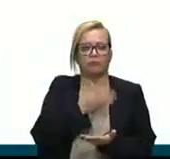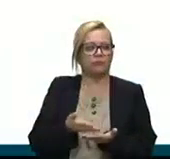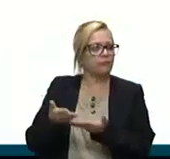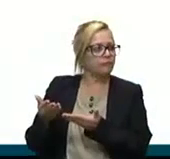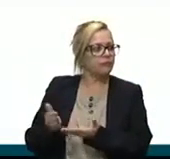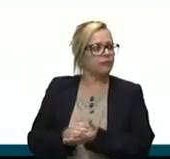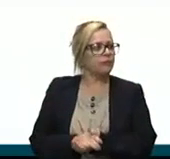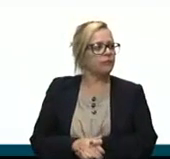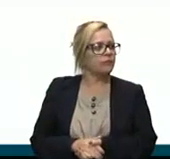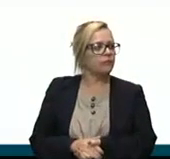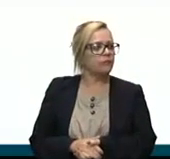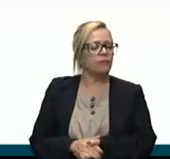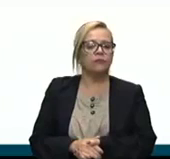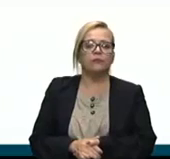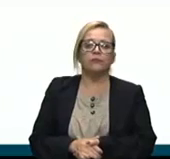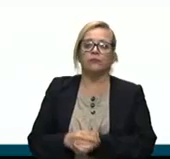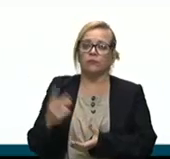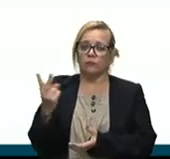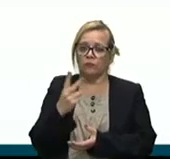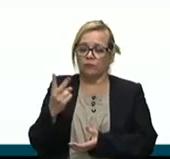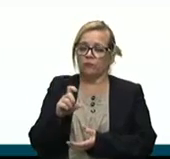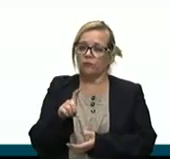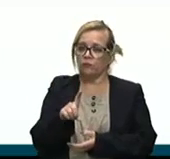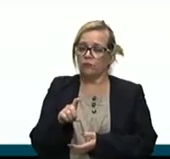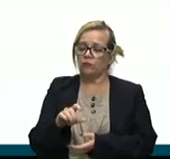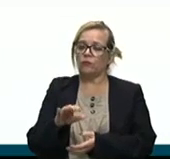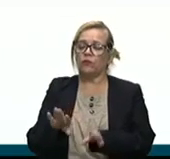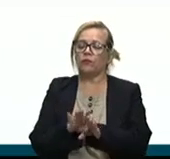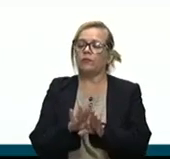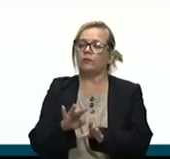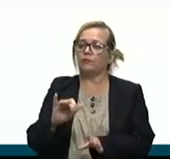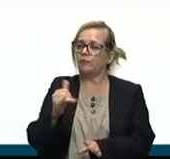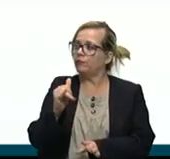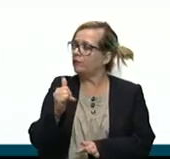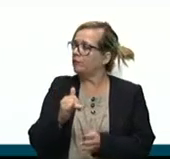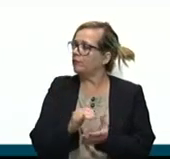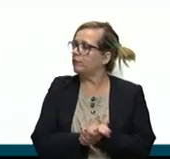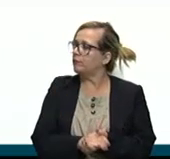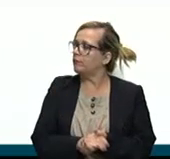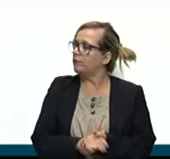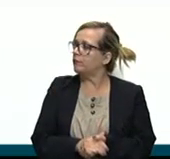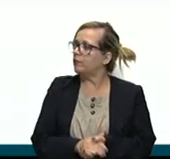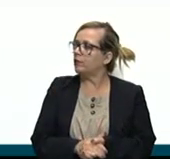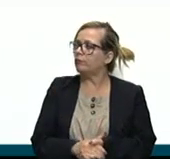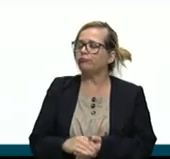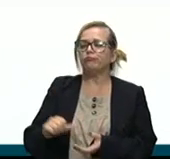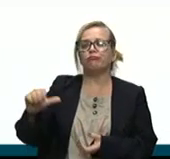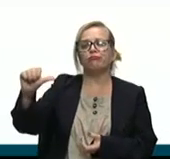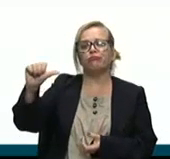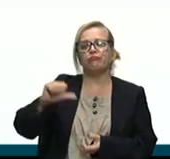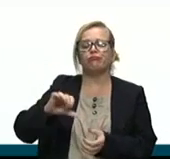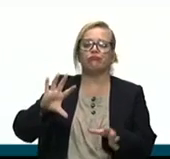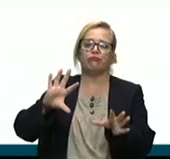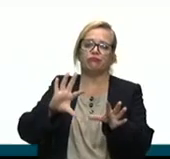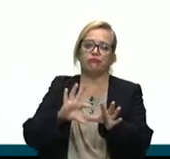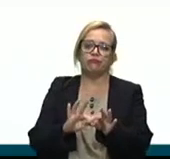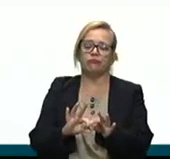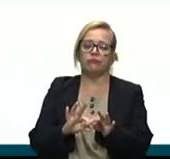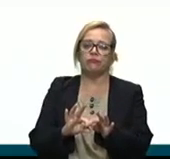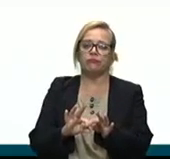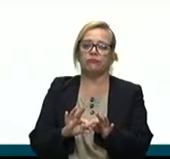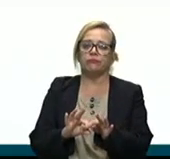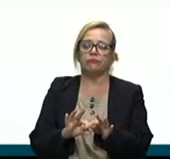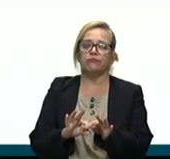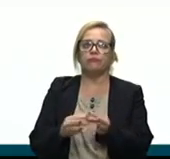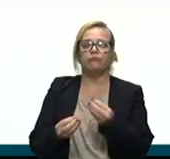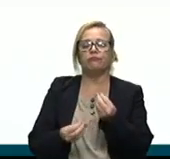no quadro. Duas variáveis x e y estão negativamente correlacionadas